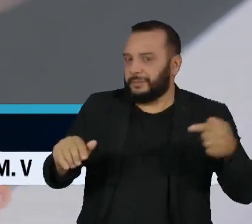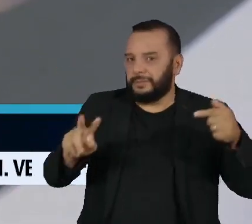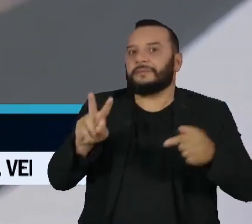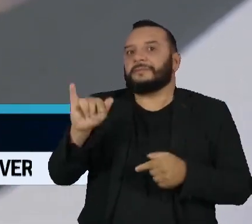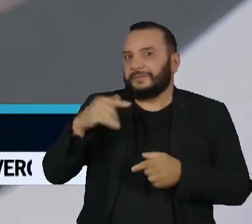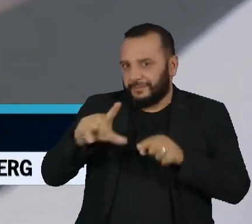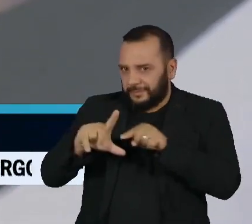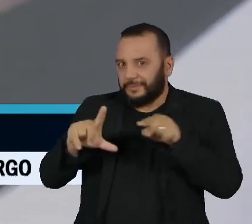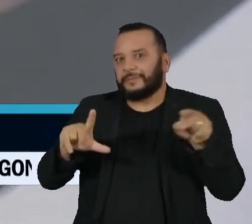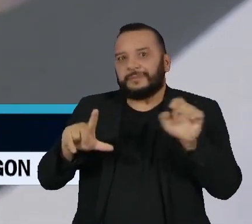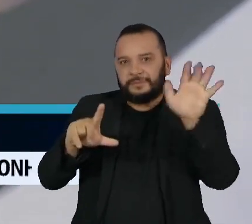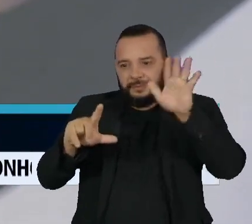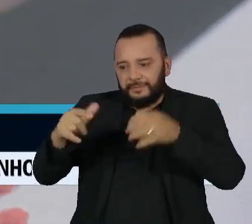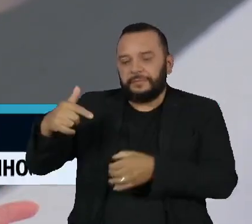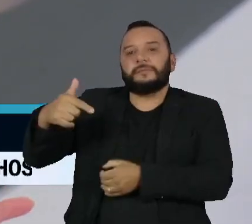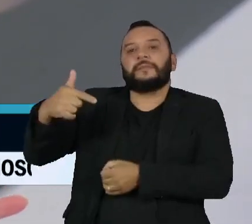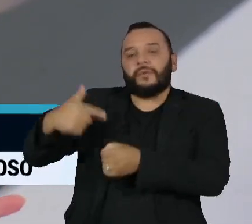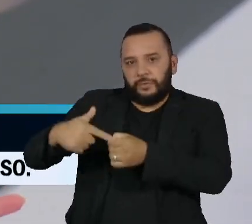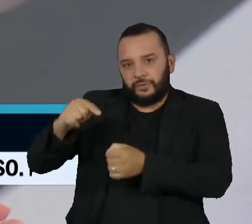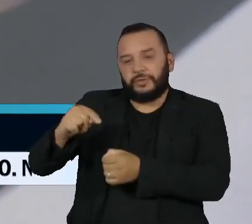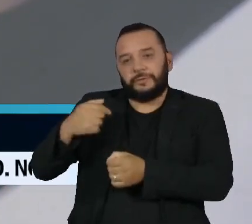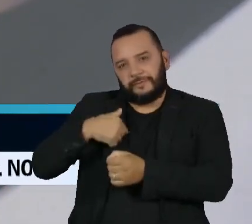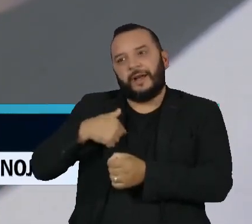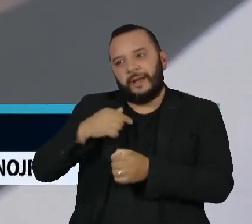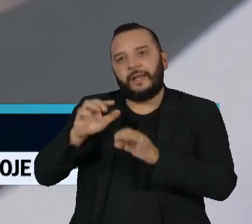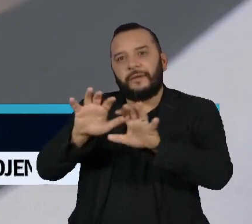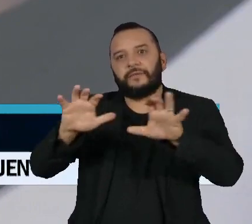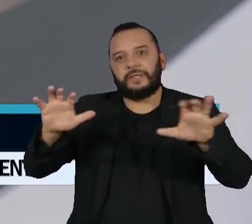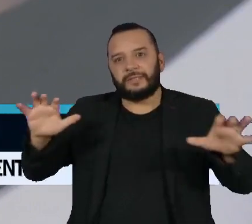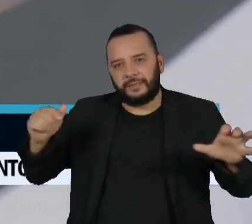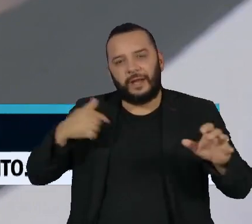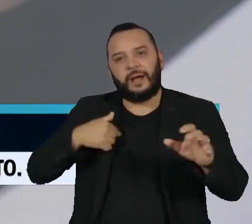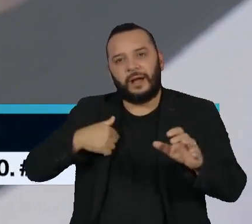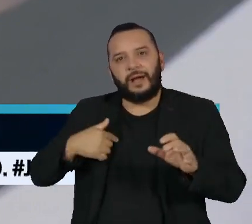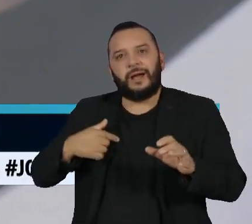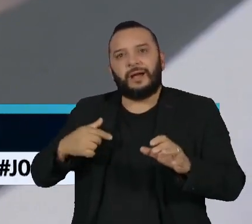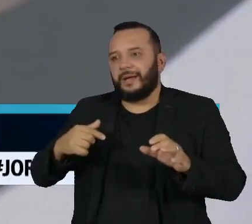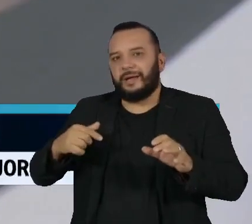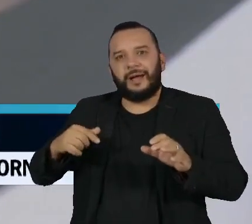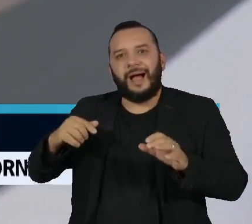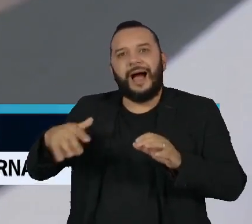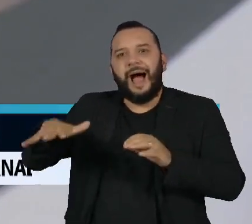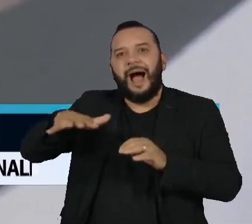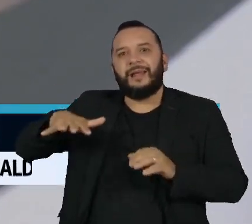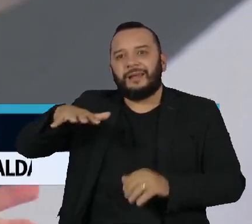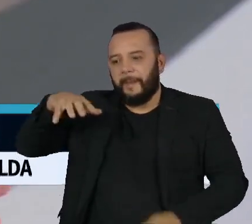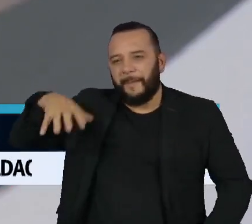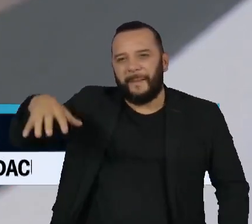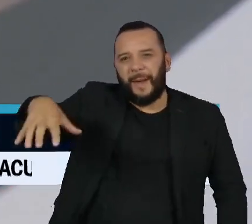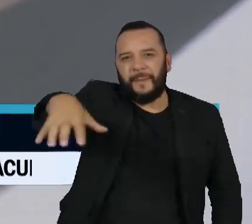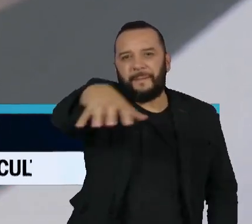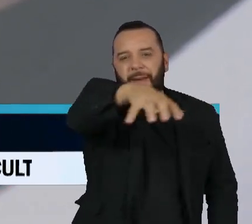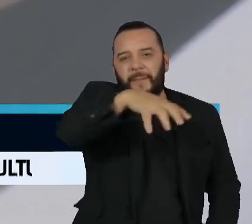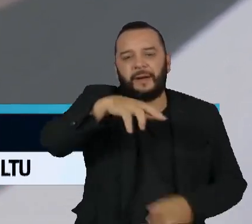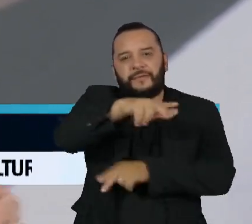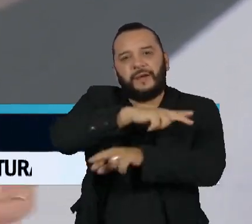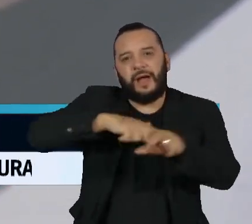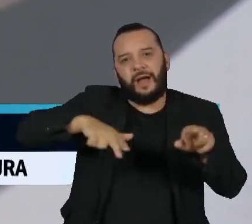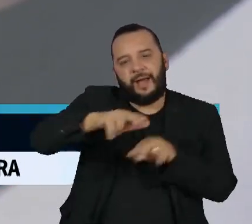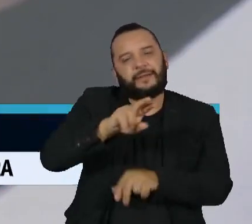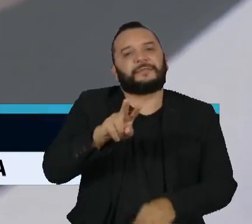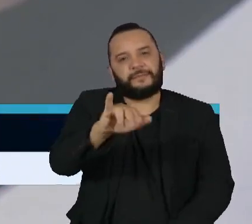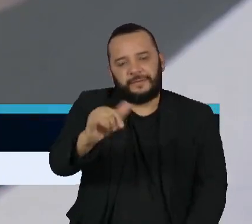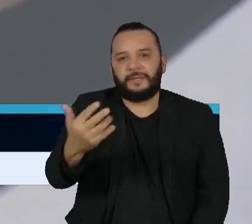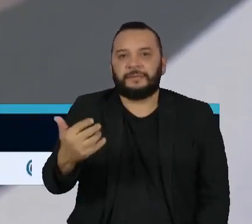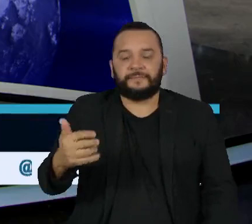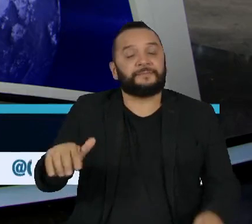gerar um aumento provavelmente na cadeia produtiva como um todo. Isso aí acaba jogando um pouco de... tirando um pouco da graça da